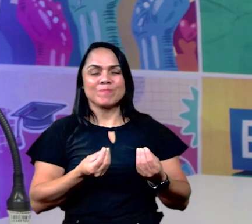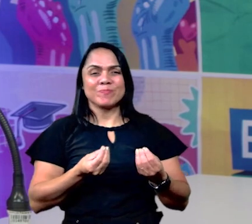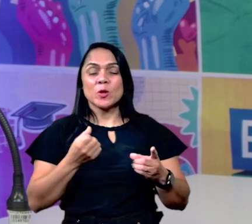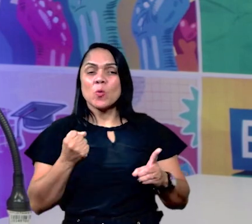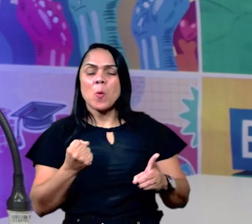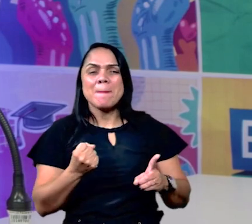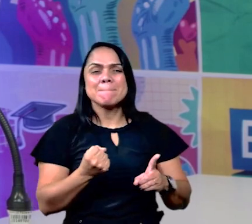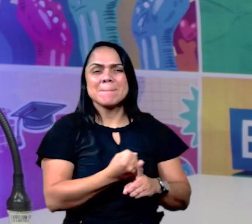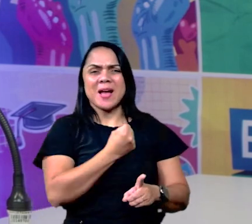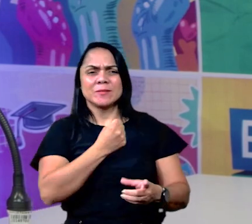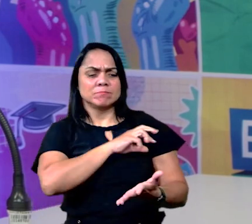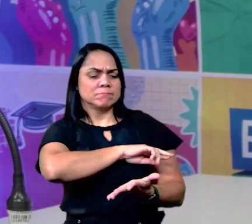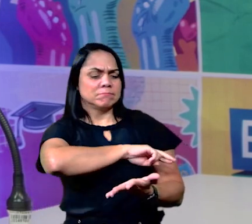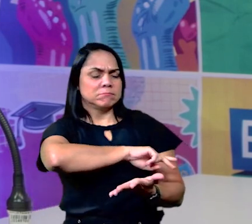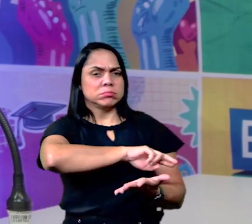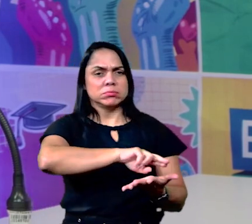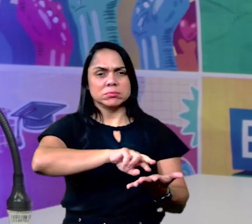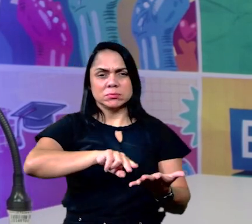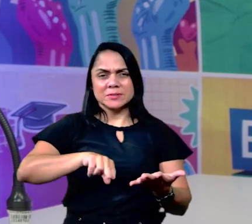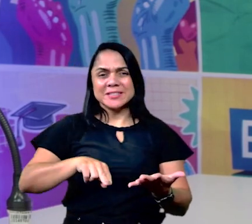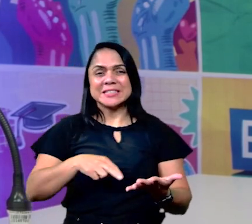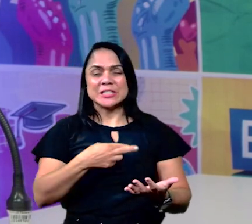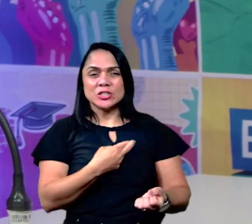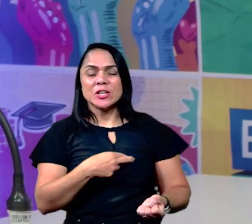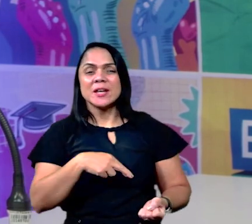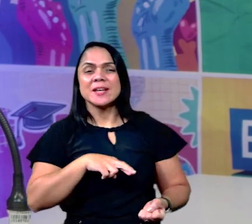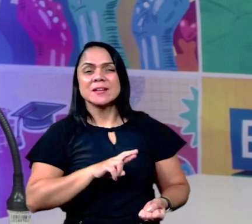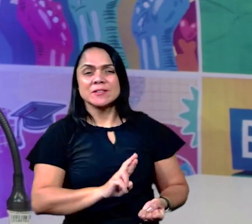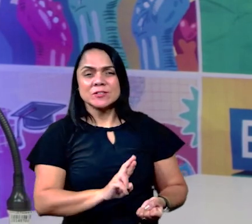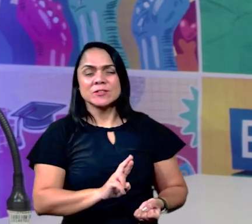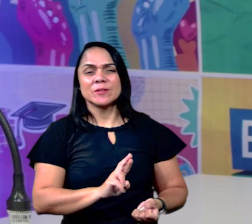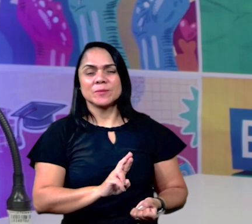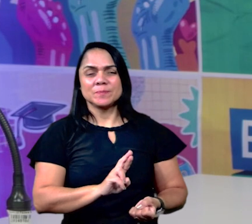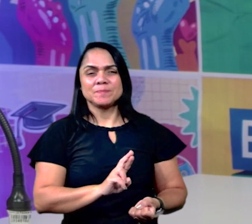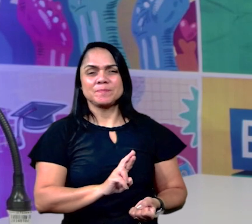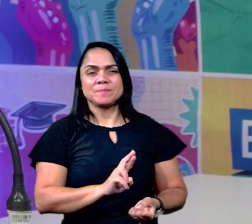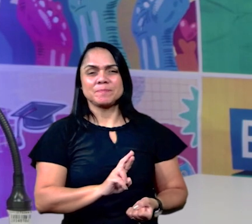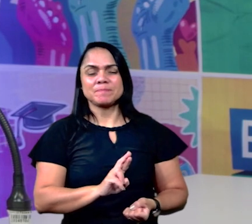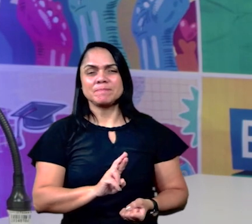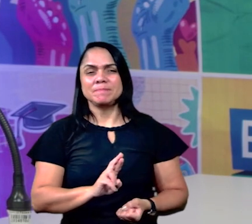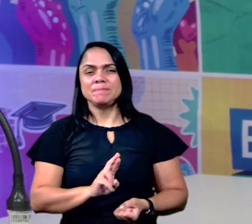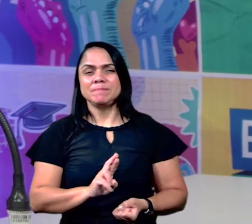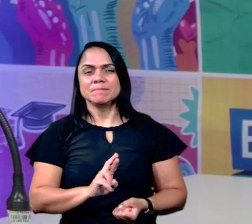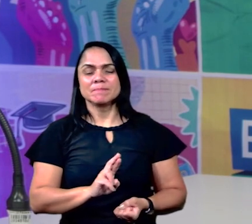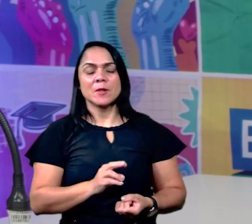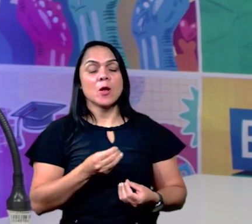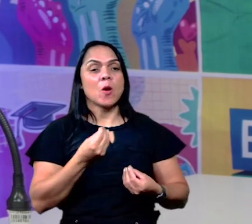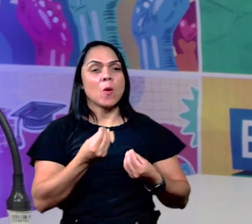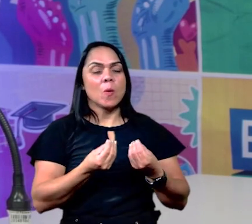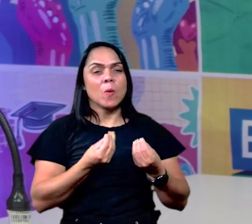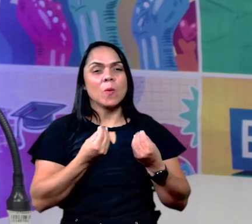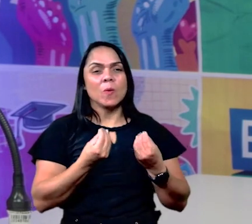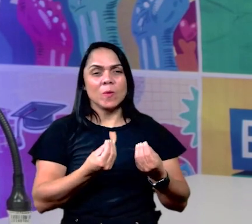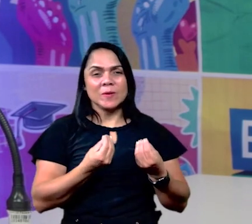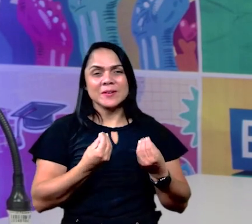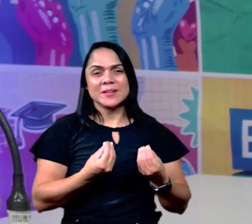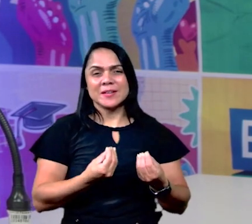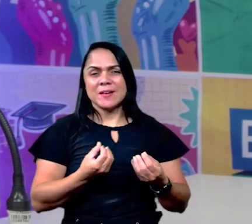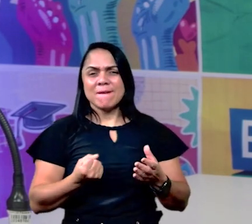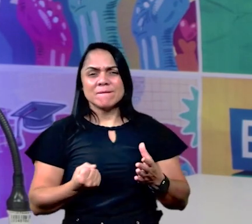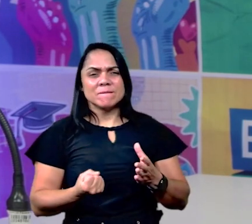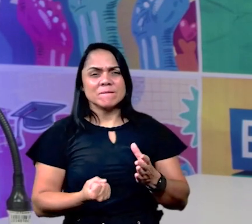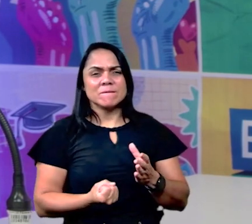dessa diversidade, eh, foi, eh, como se deu na formação